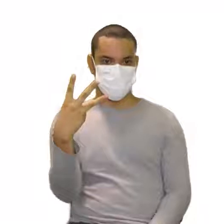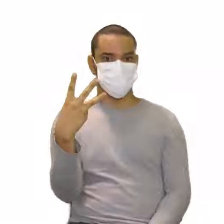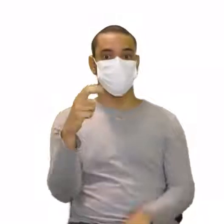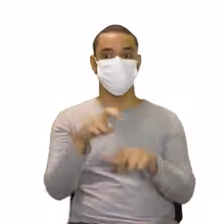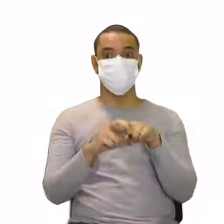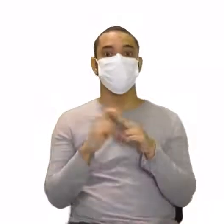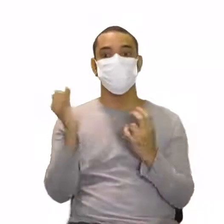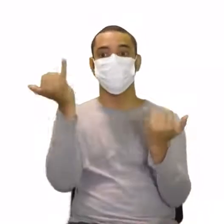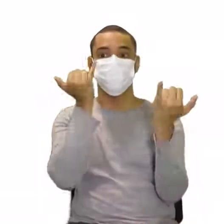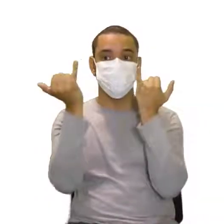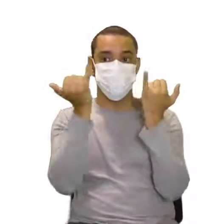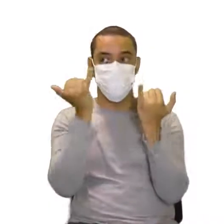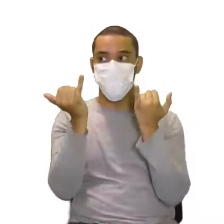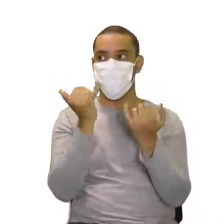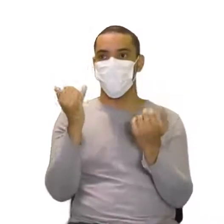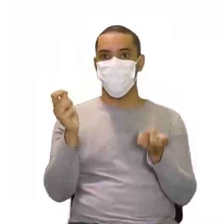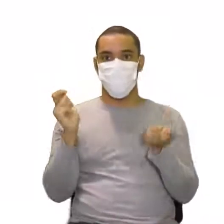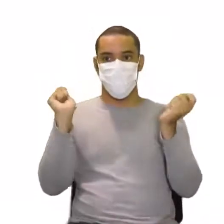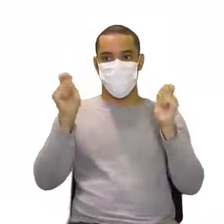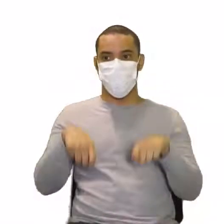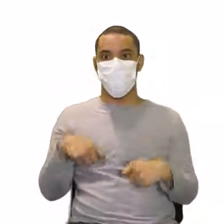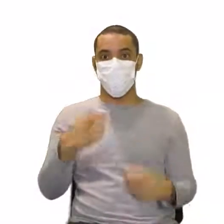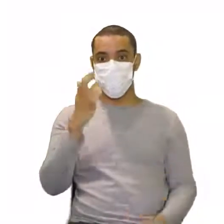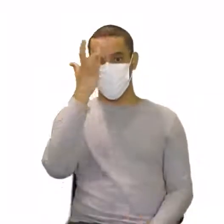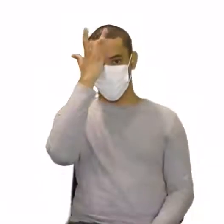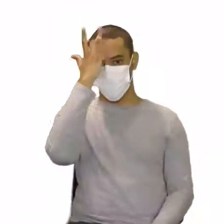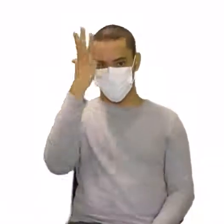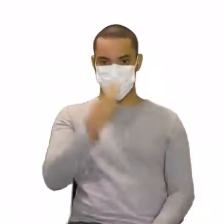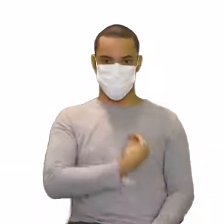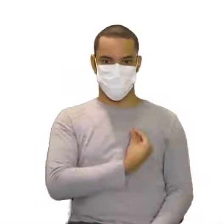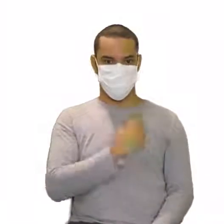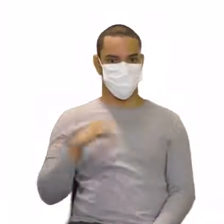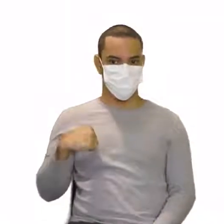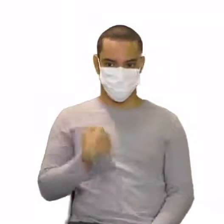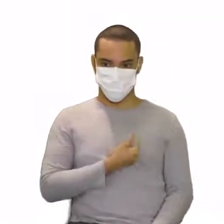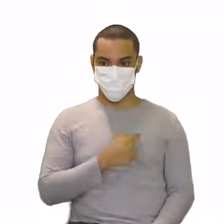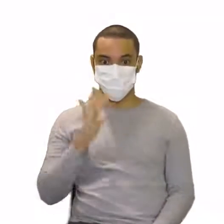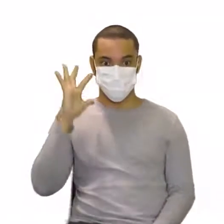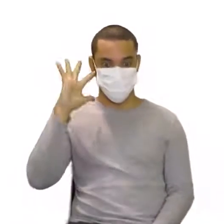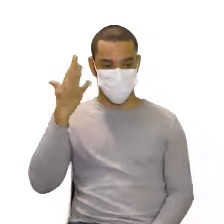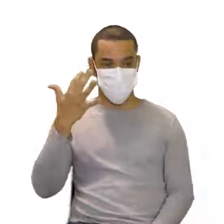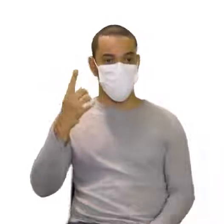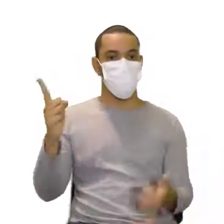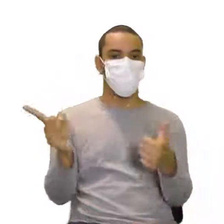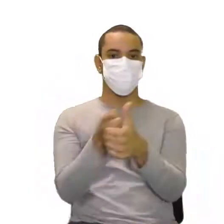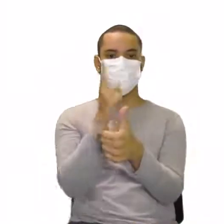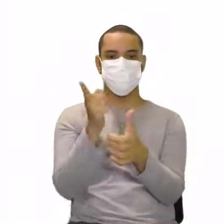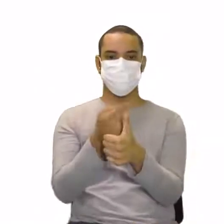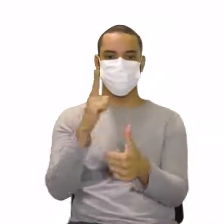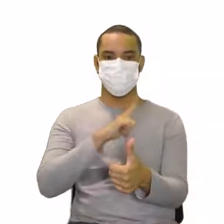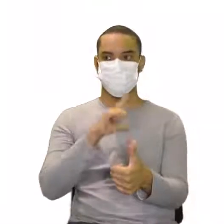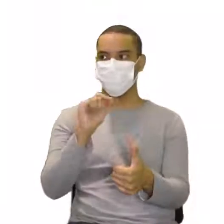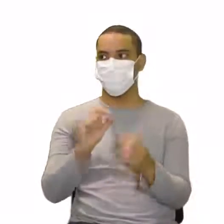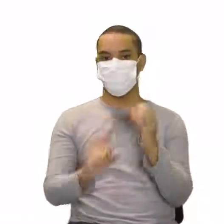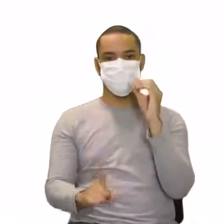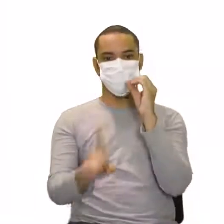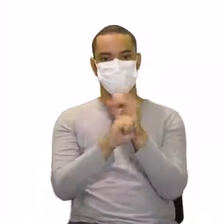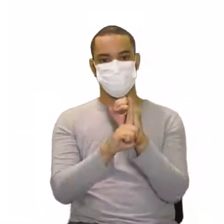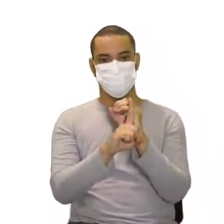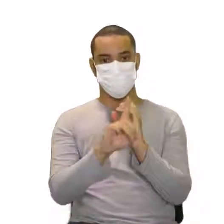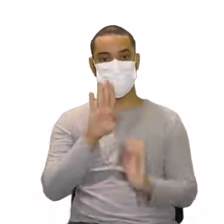os dados para facilitar a nossa vida. Primeiro, eu tenho φ vezes